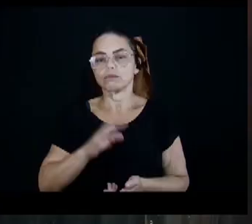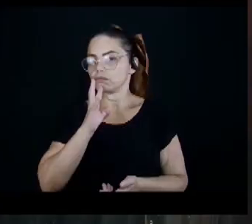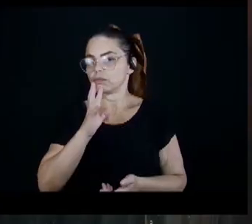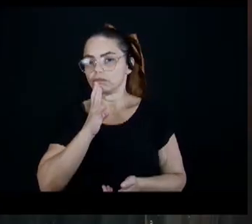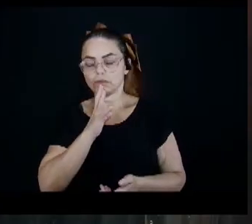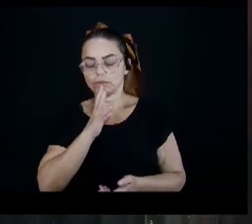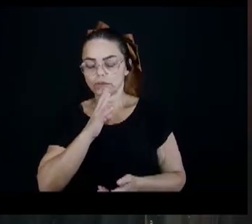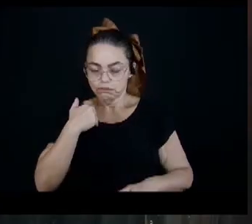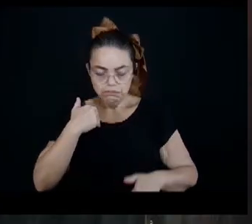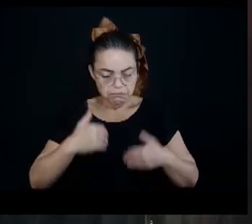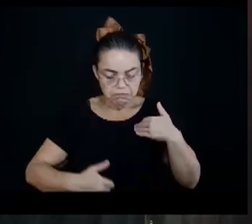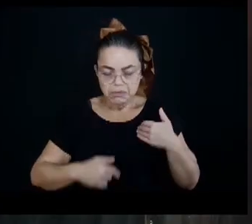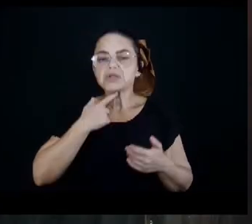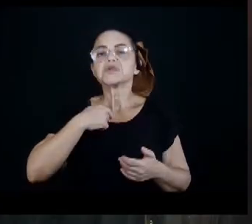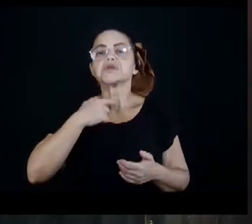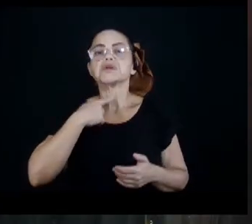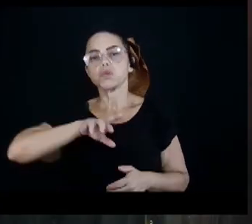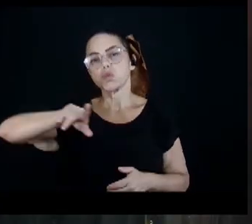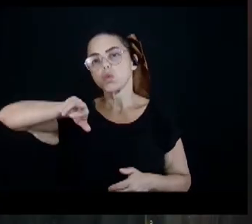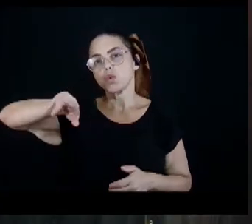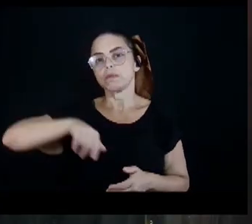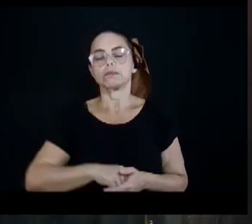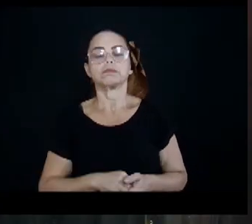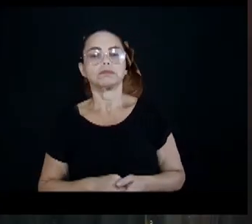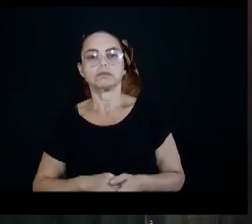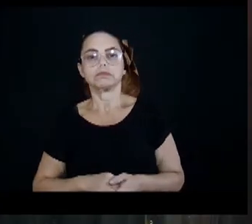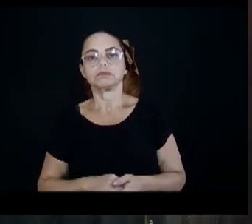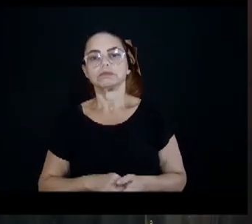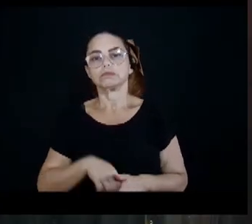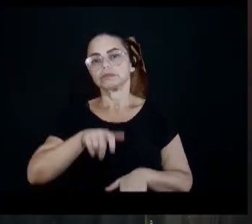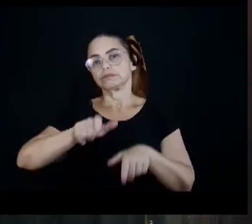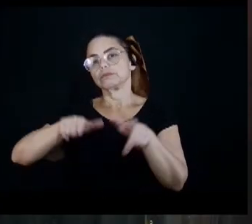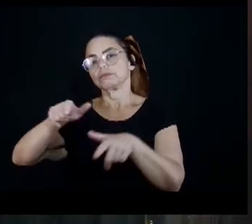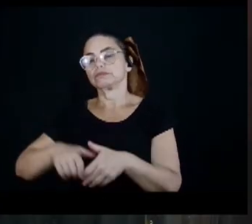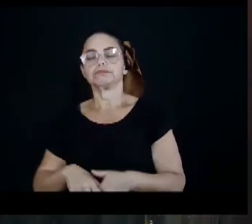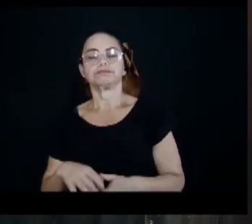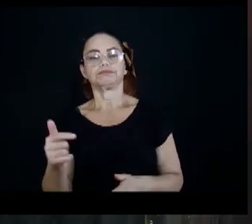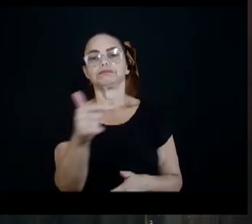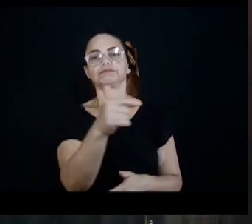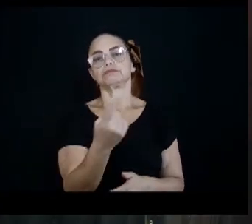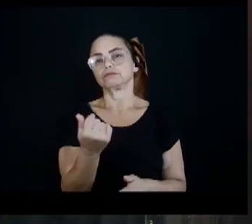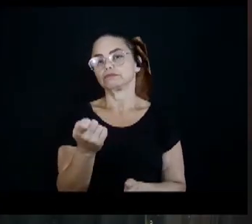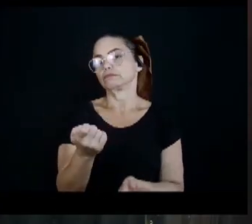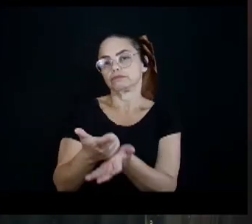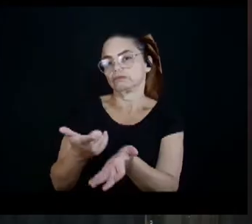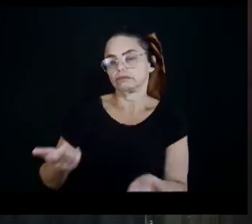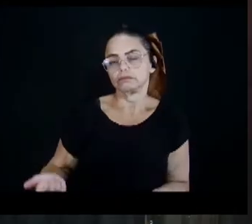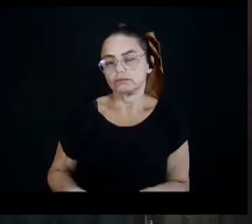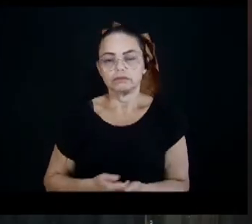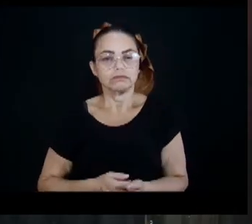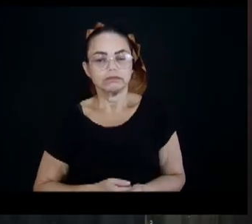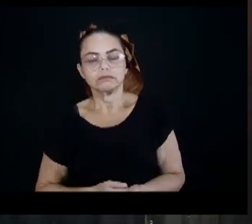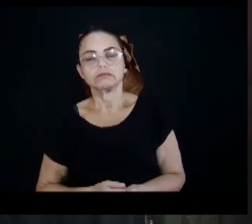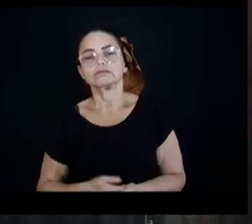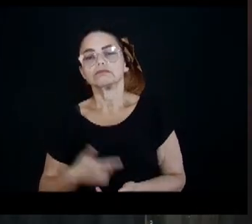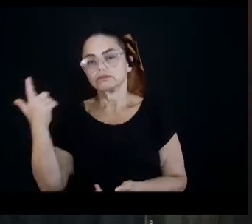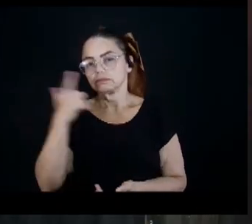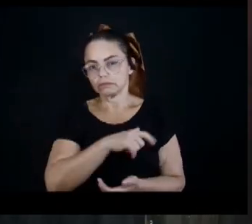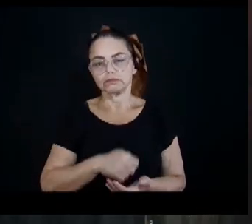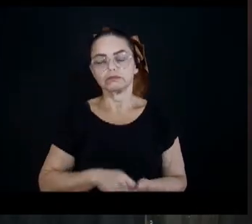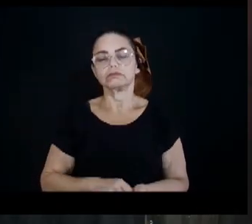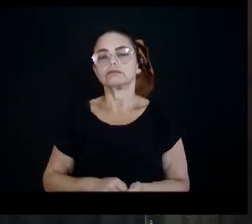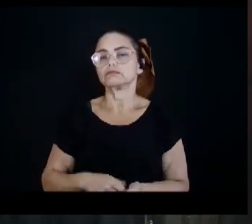são diferentes, e existem as pessoas que não têm o dinheiro para consumir, mas conseguem o medicamento da mesma